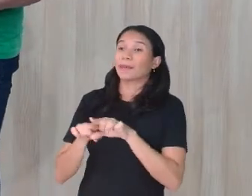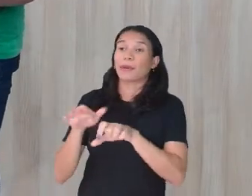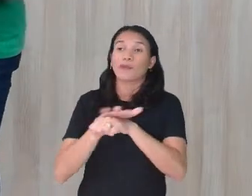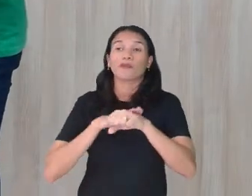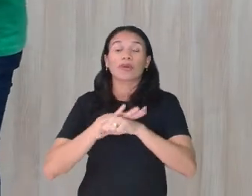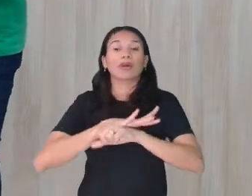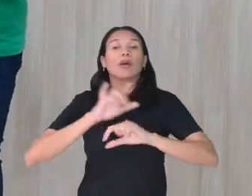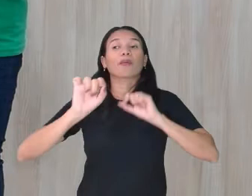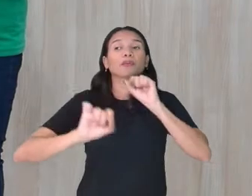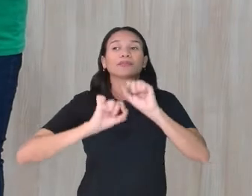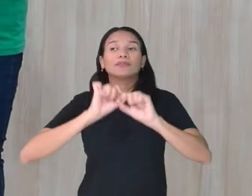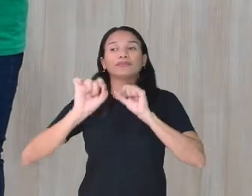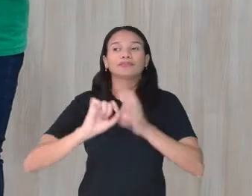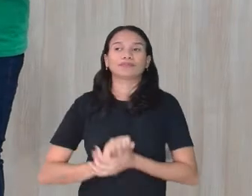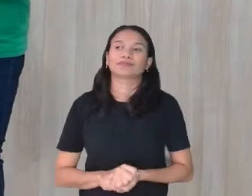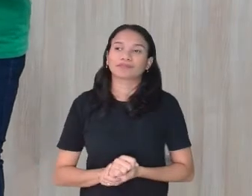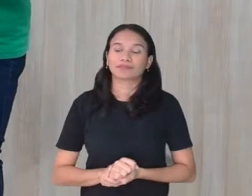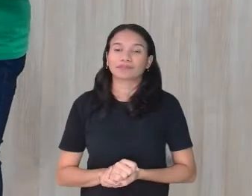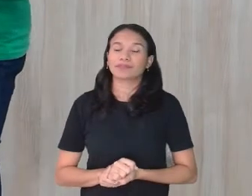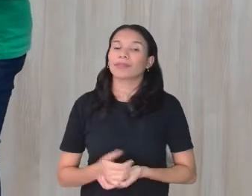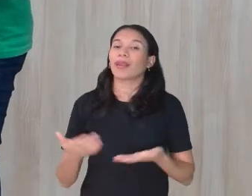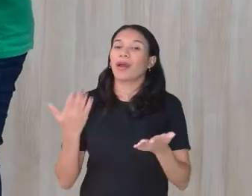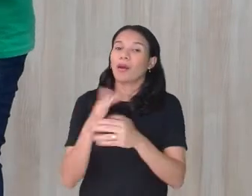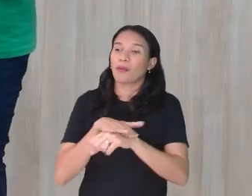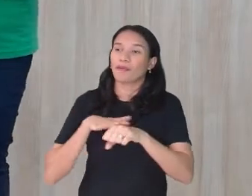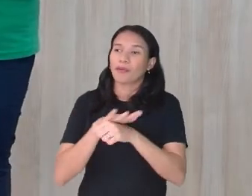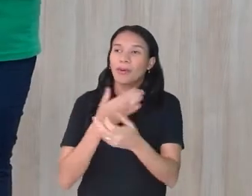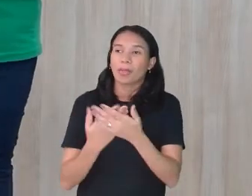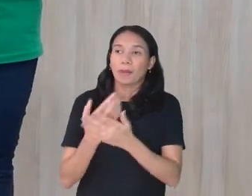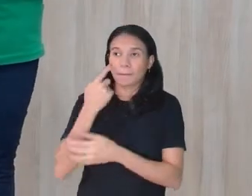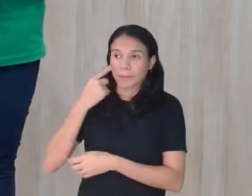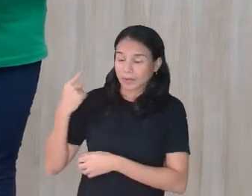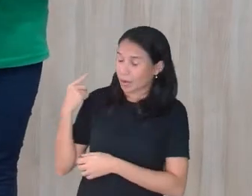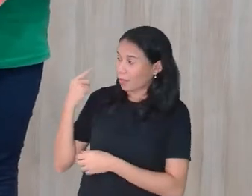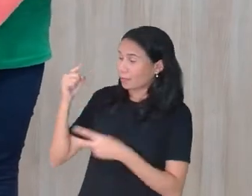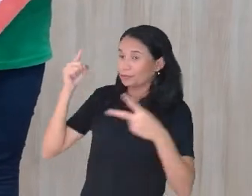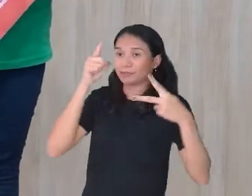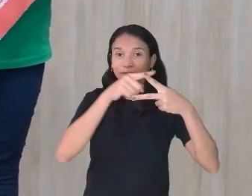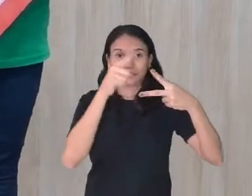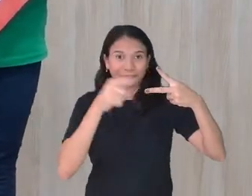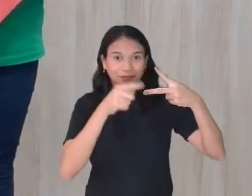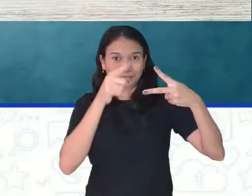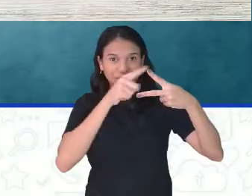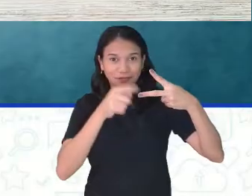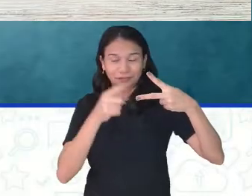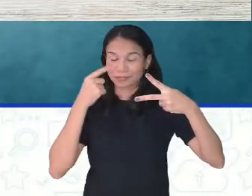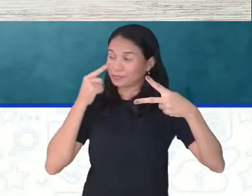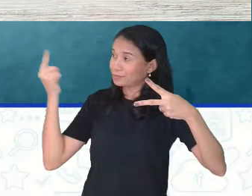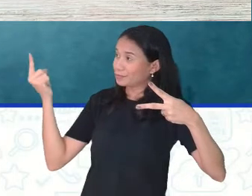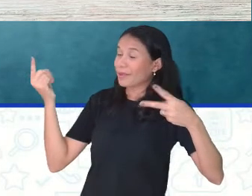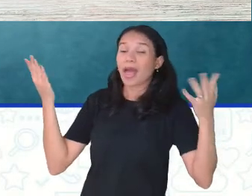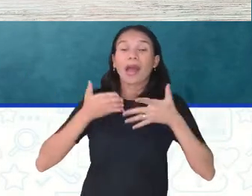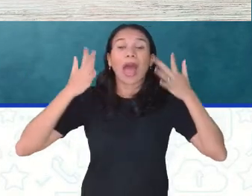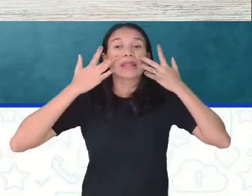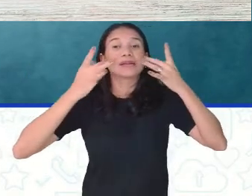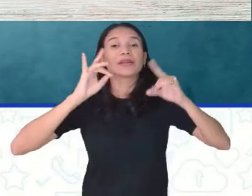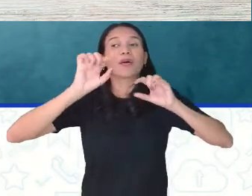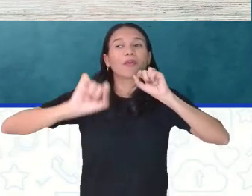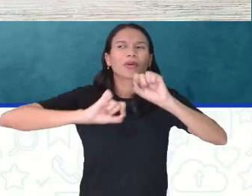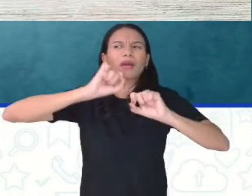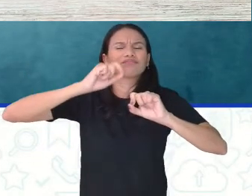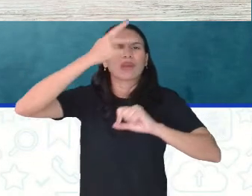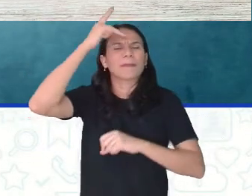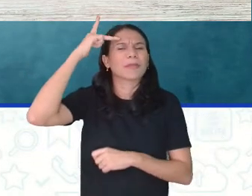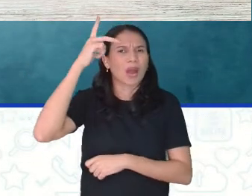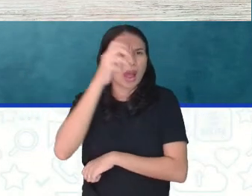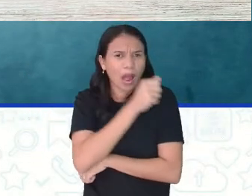agora? Nós conversamos na aula passada sobre conservação e preservação. E aqui eu chamo a atenção. Se tem